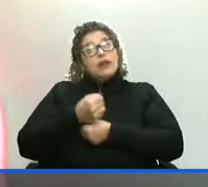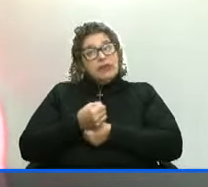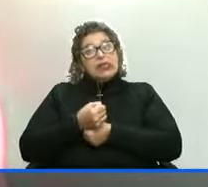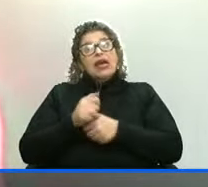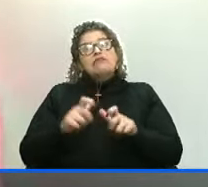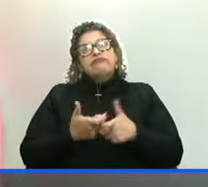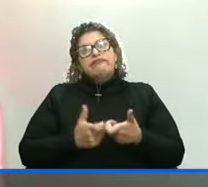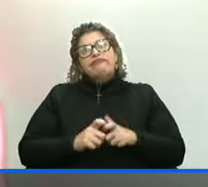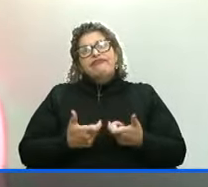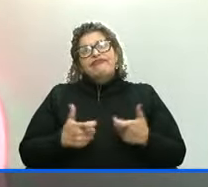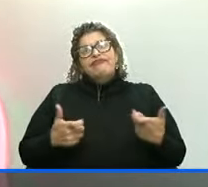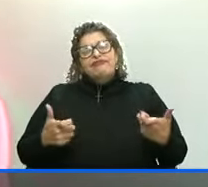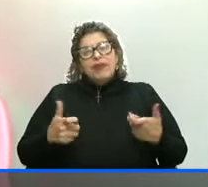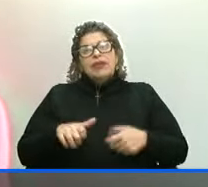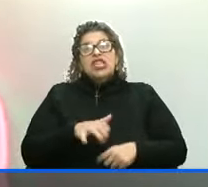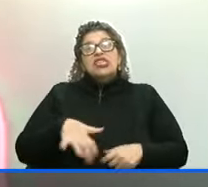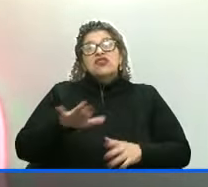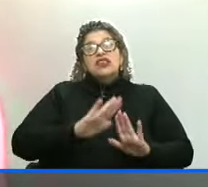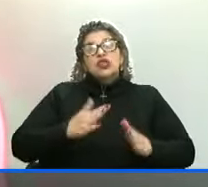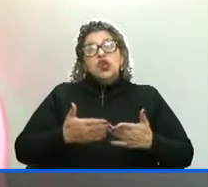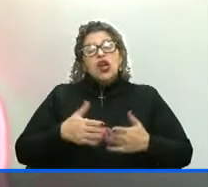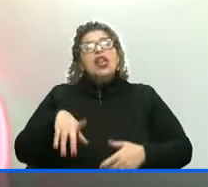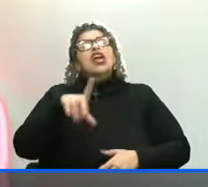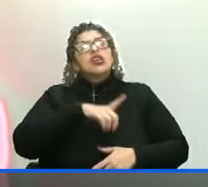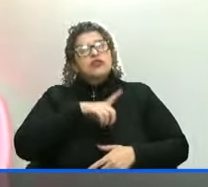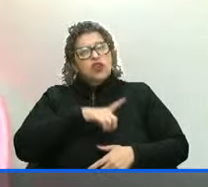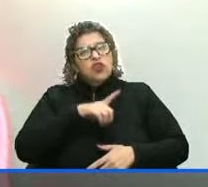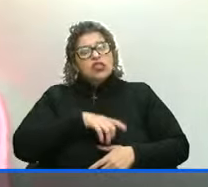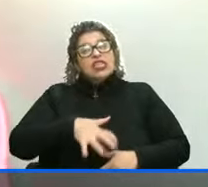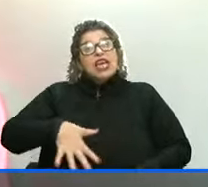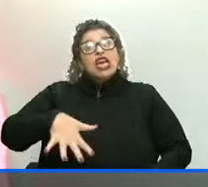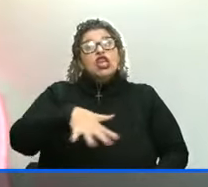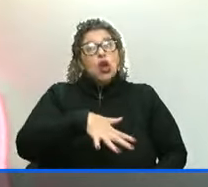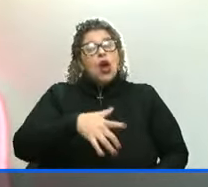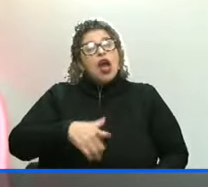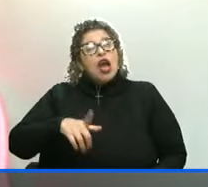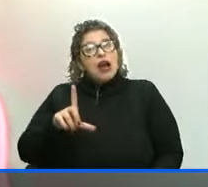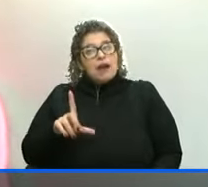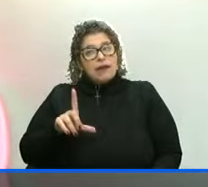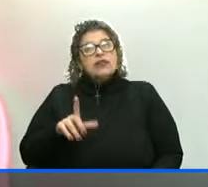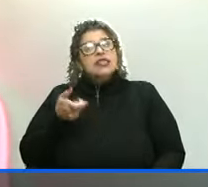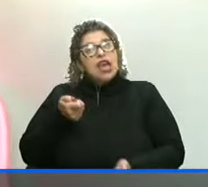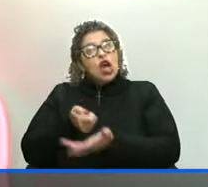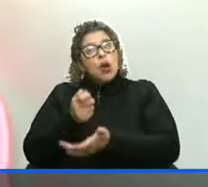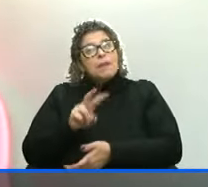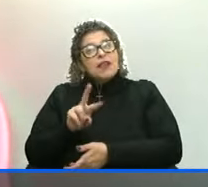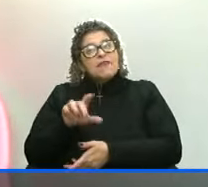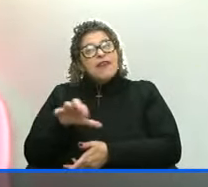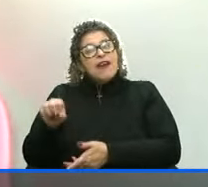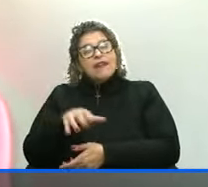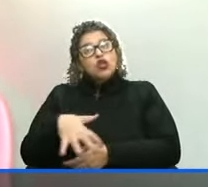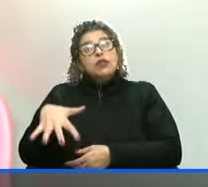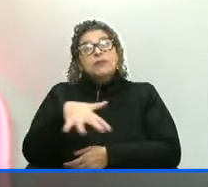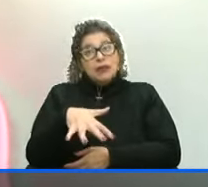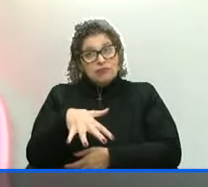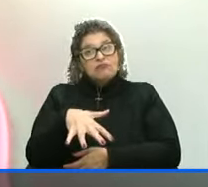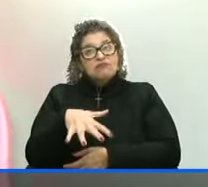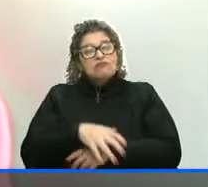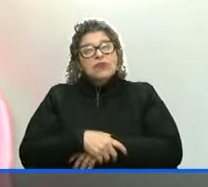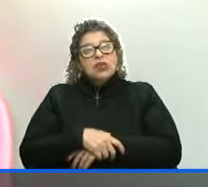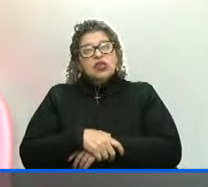a ampliação dentro dessas escolas que nós já temos dentro dos territórios antes da compra de vaga em outros espaços. Então, só